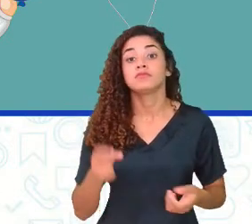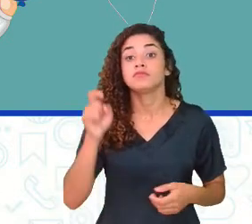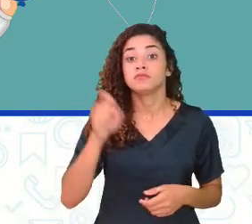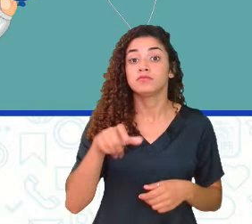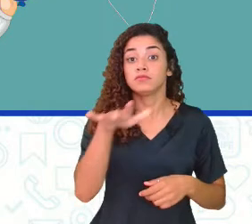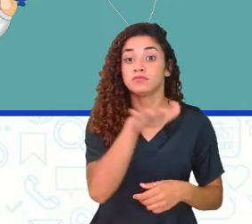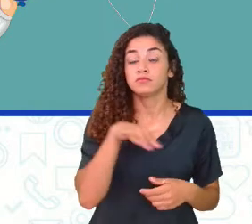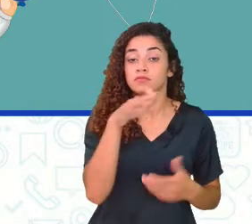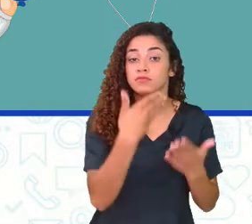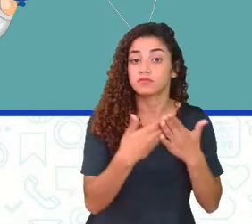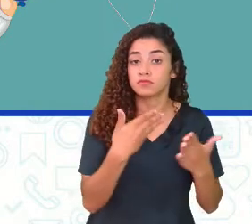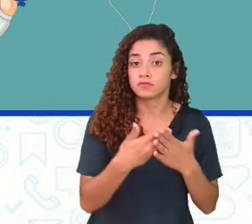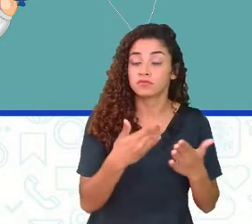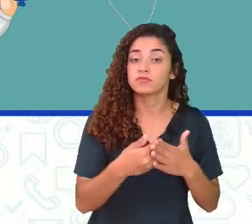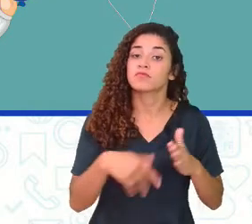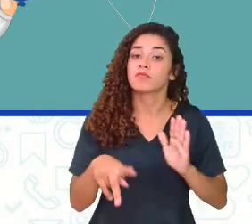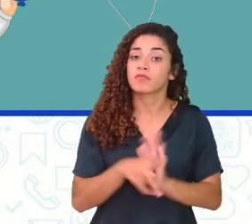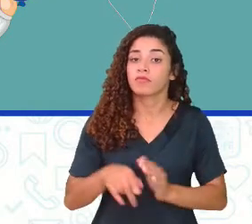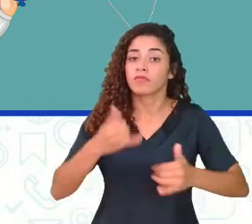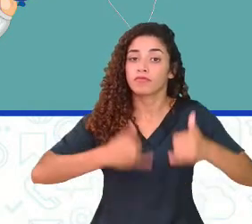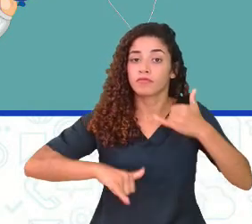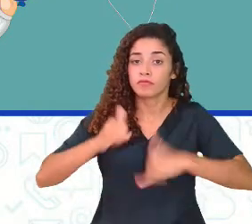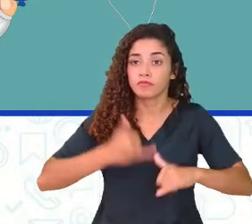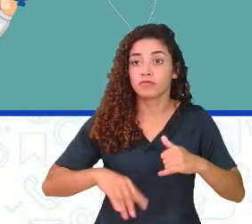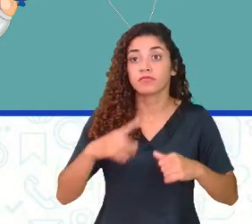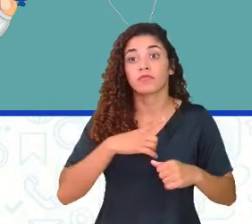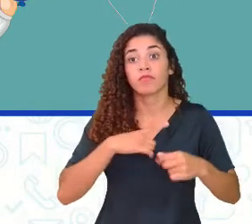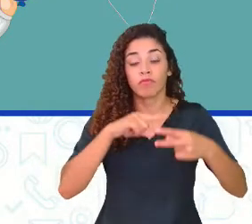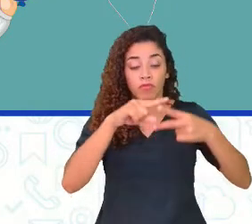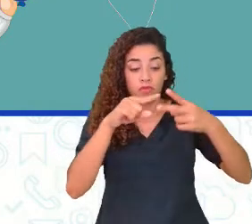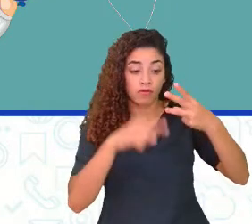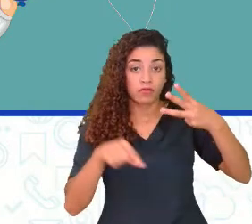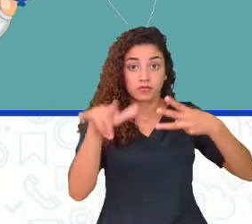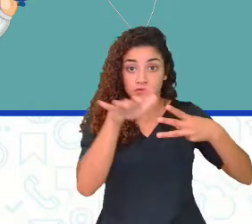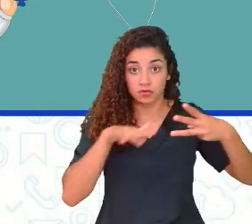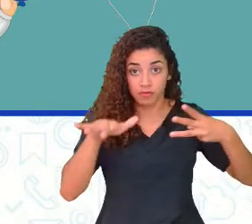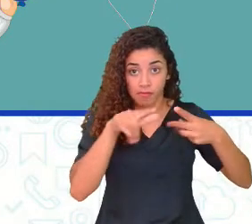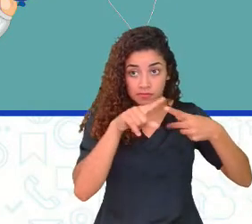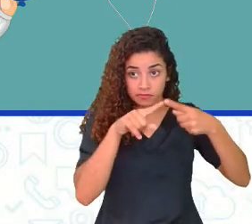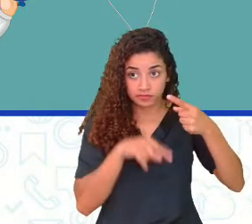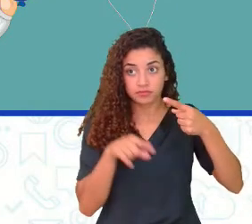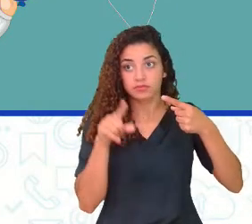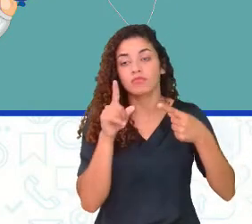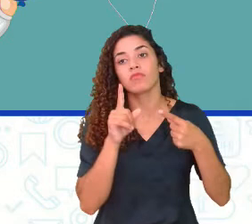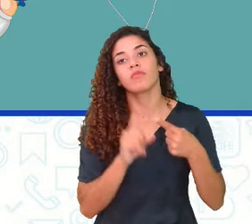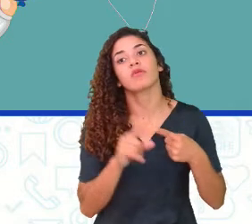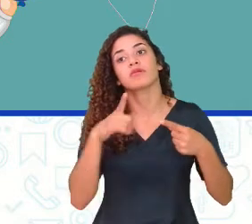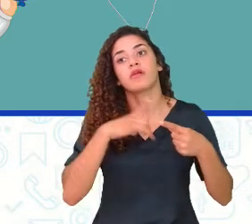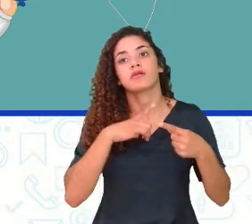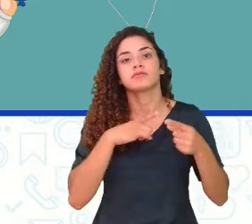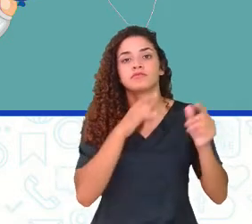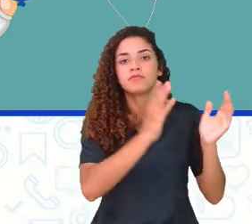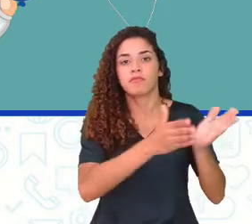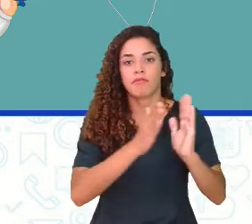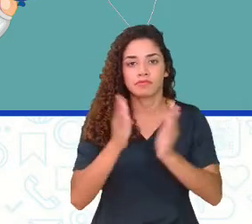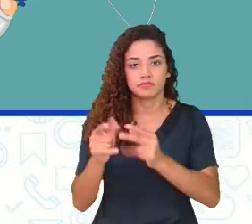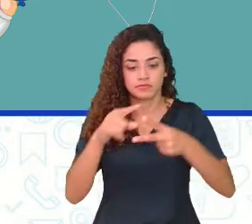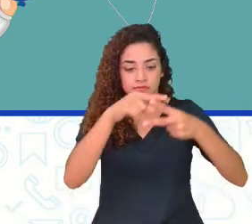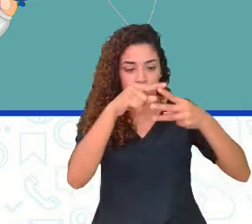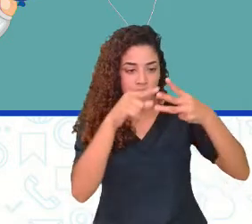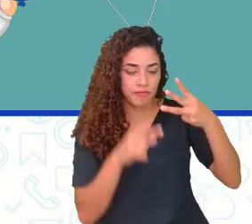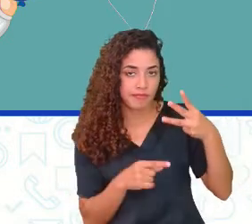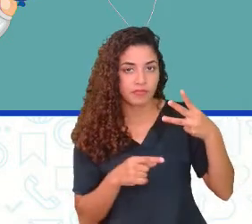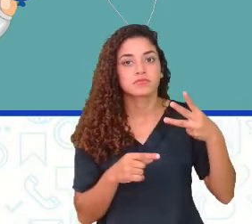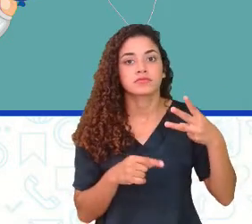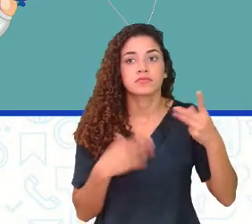de estudo da eletricidade. Observe, são 3 áreas que nós vamos ver. Observem aí que ela é dividida nessas áreas.